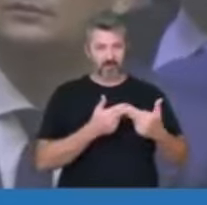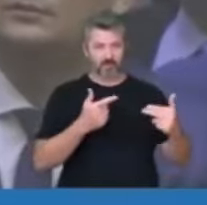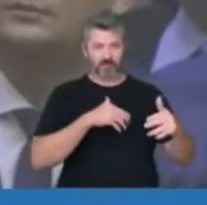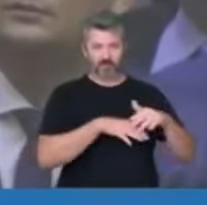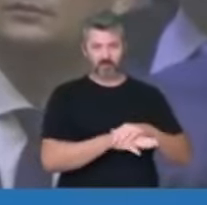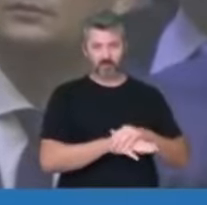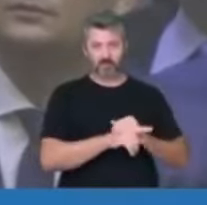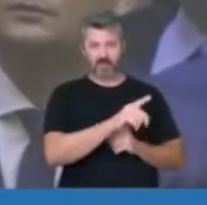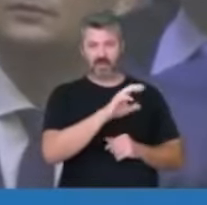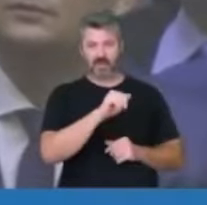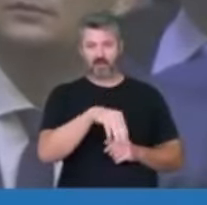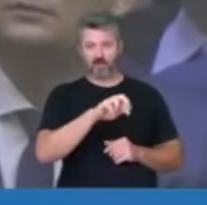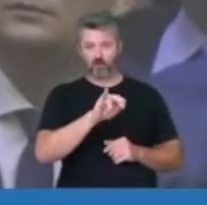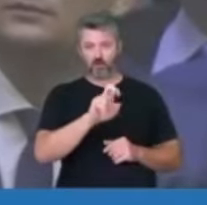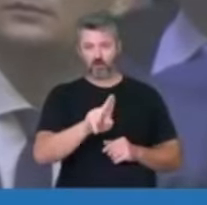em Balneário Camboriú.